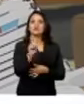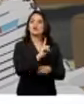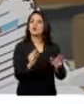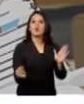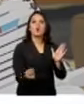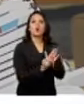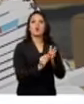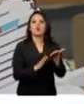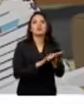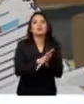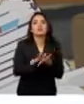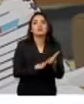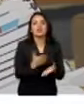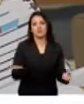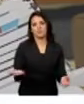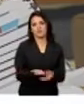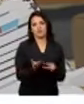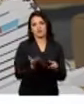no plenário virtual.